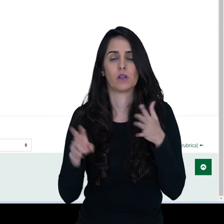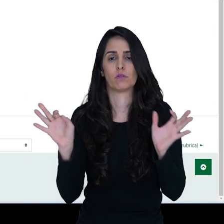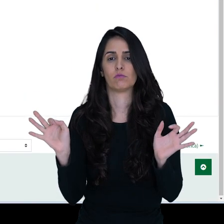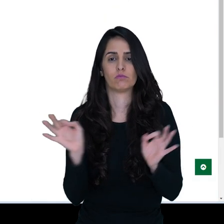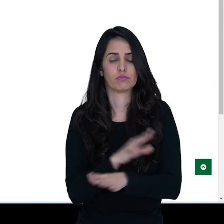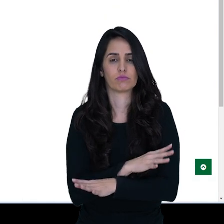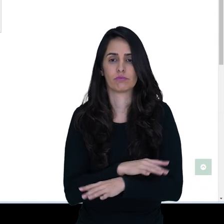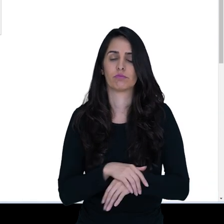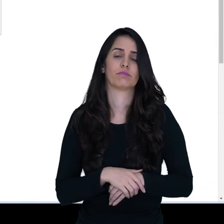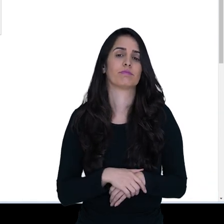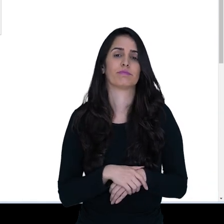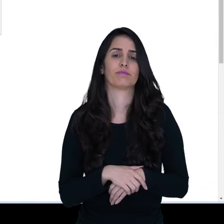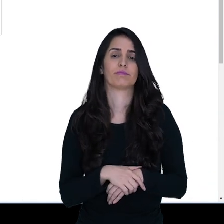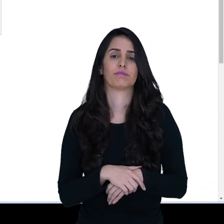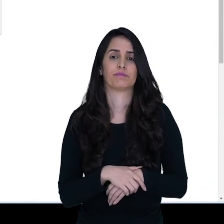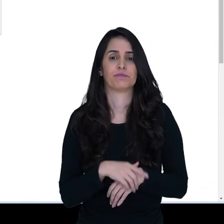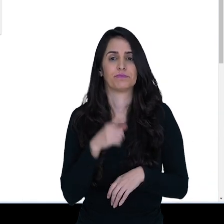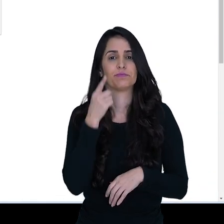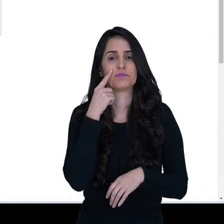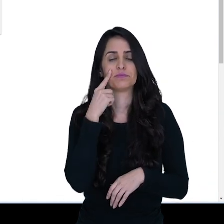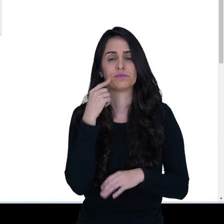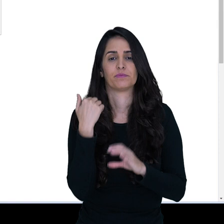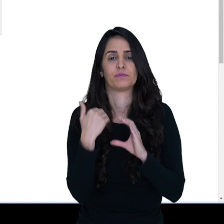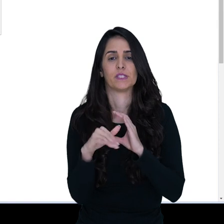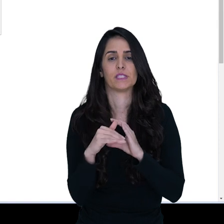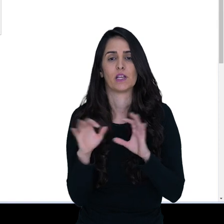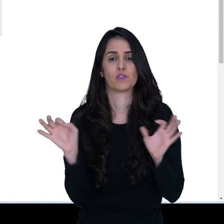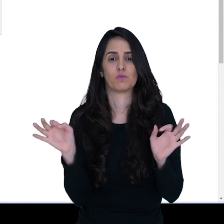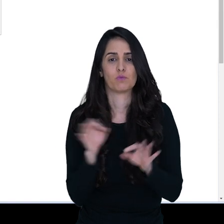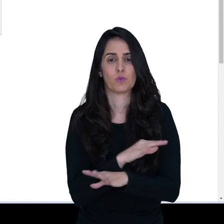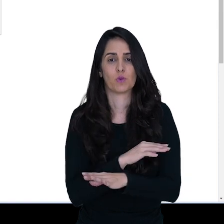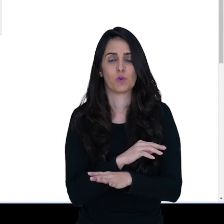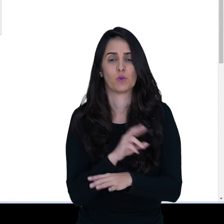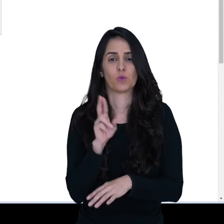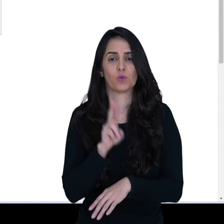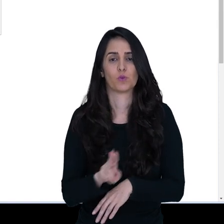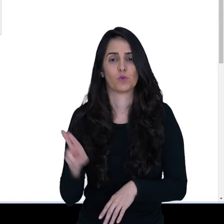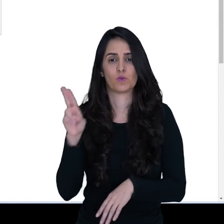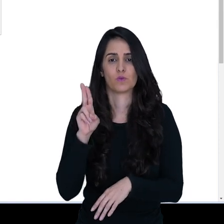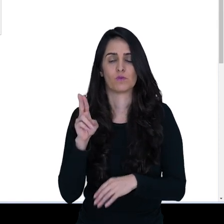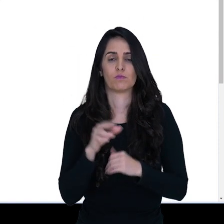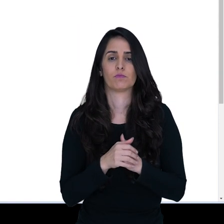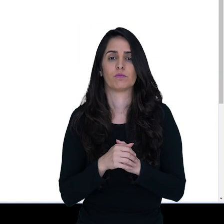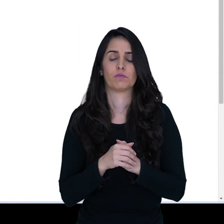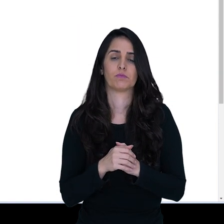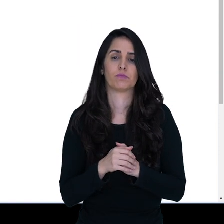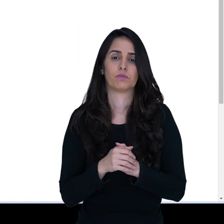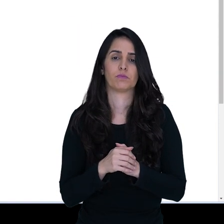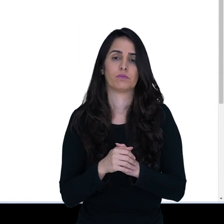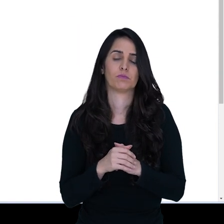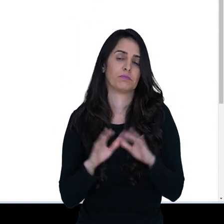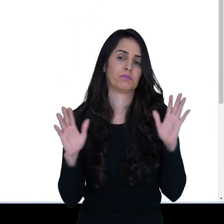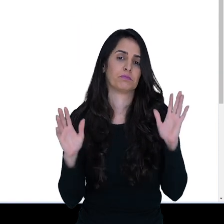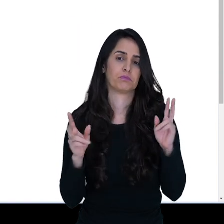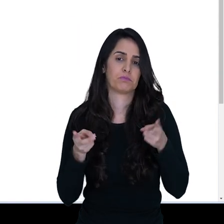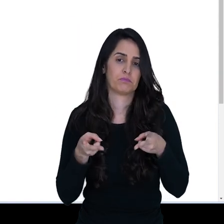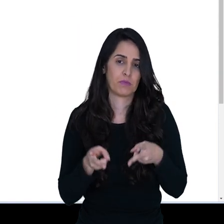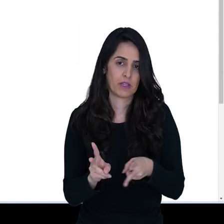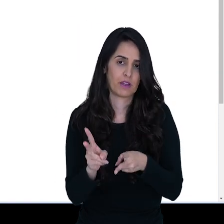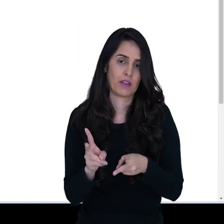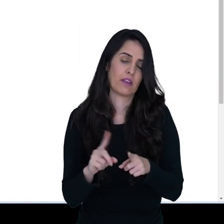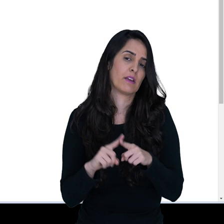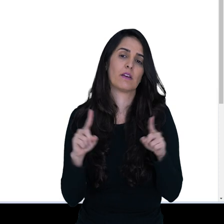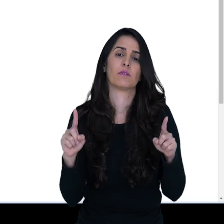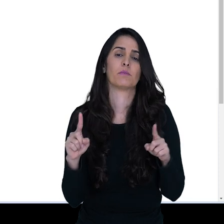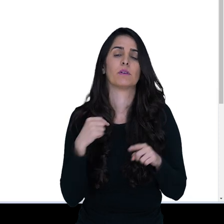pronta veja que tem essa mensagem aqui pronto para uso eu posso manter assim como